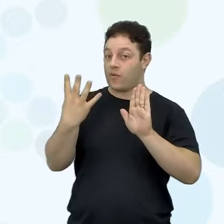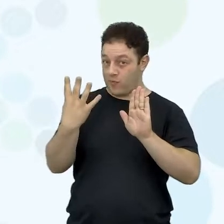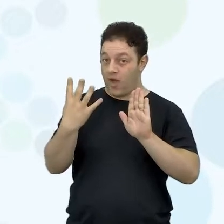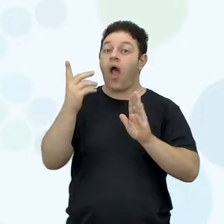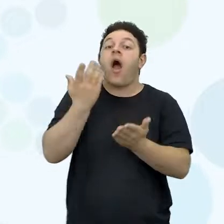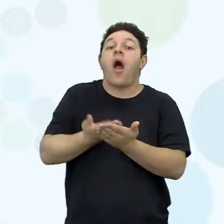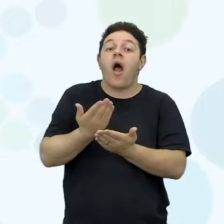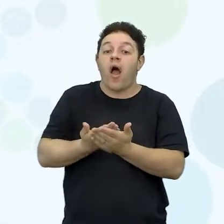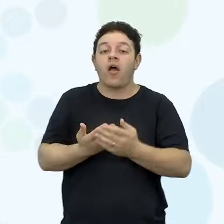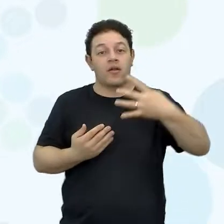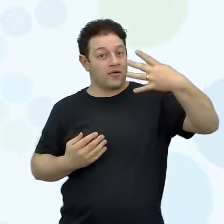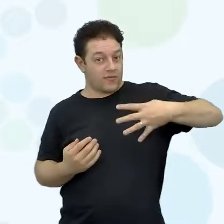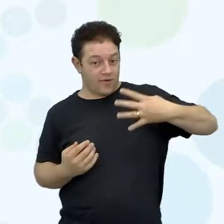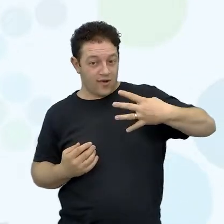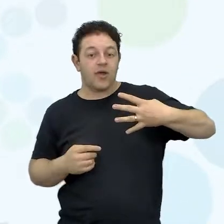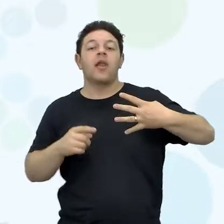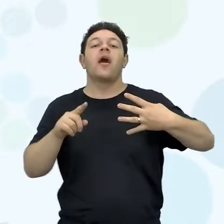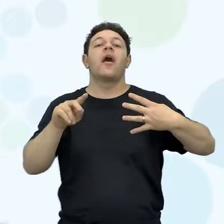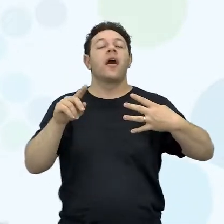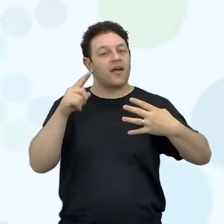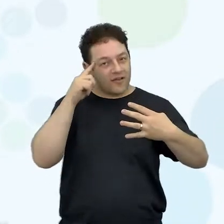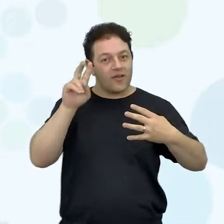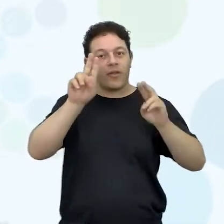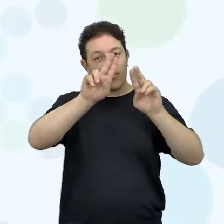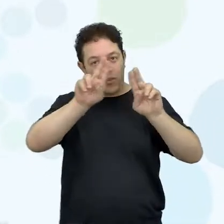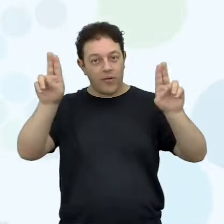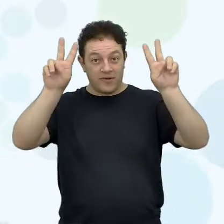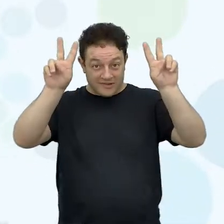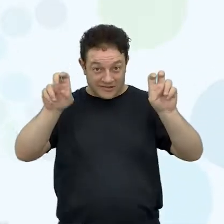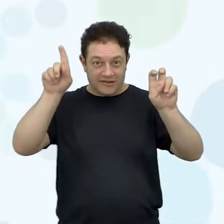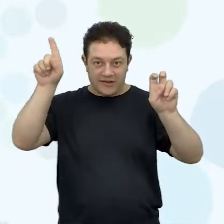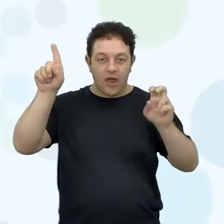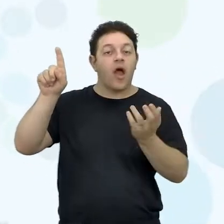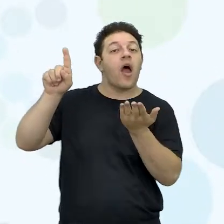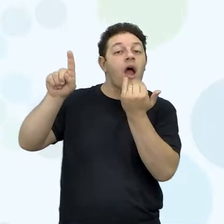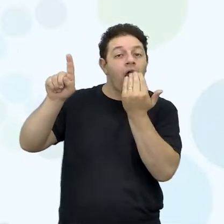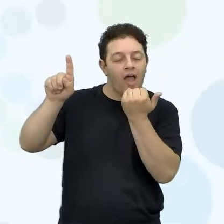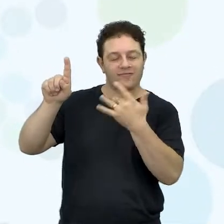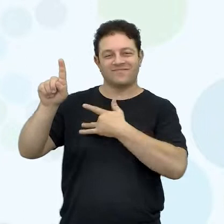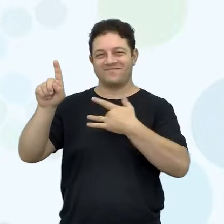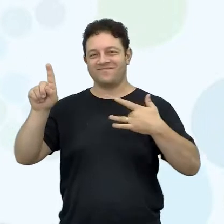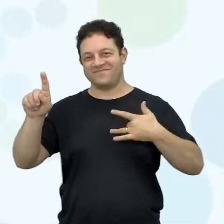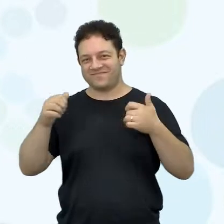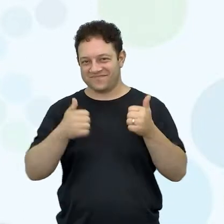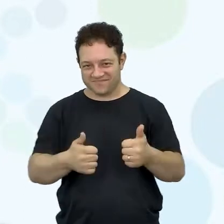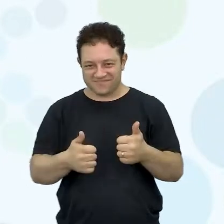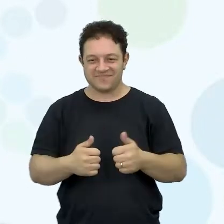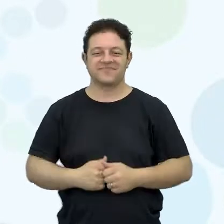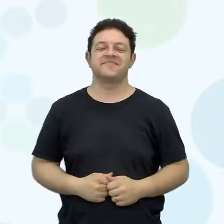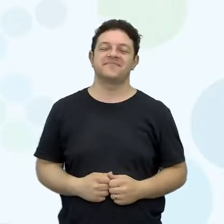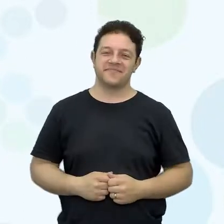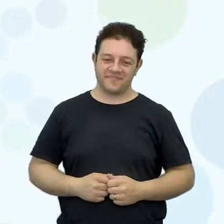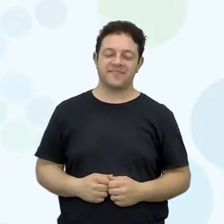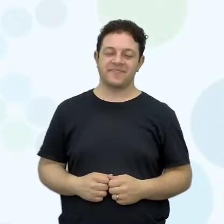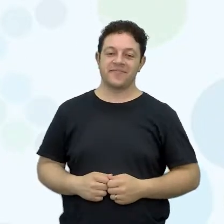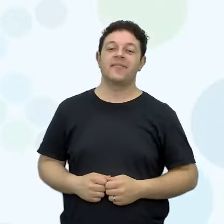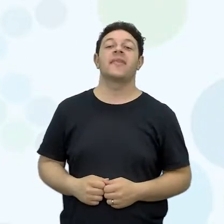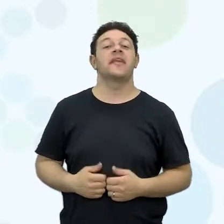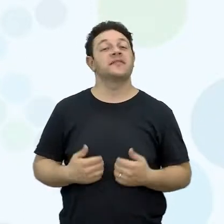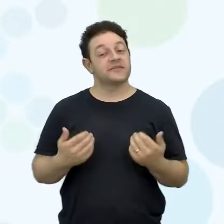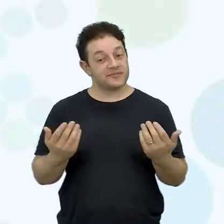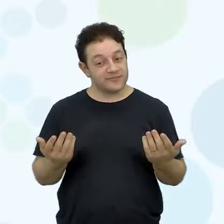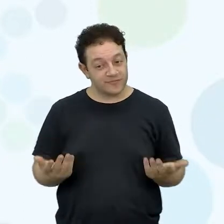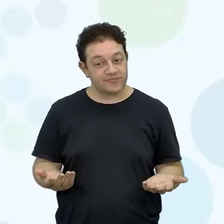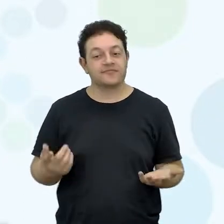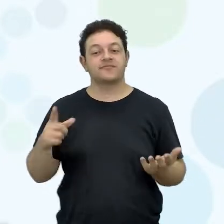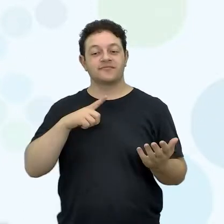dessa atividade, e o nome da nossa aula, né, o título da nossa aula, alimentação saudável. E aí, gente,